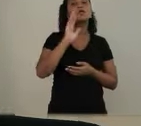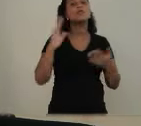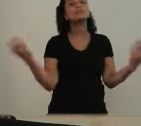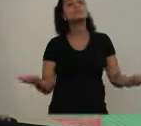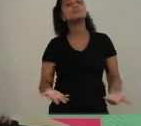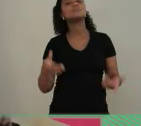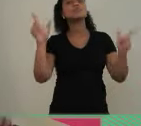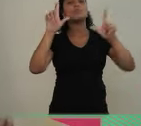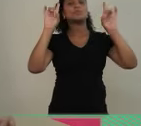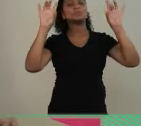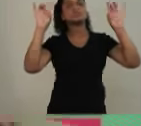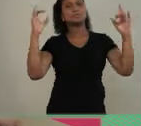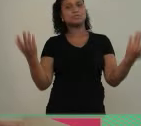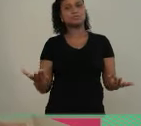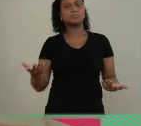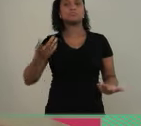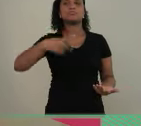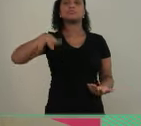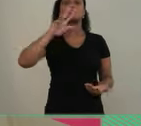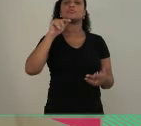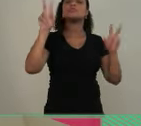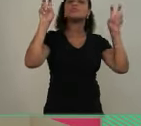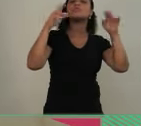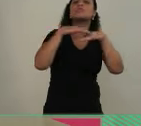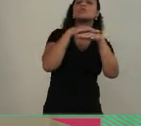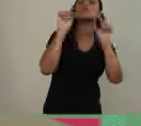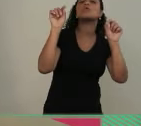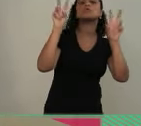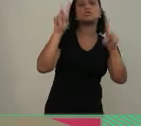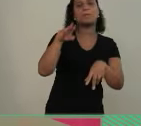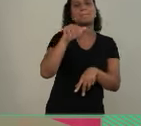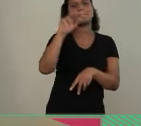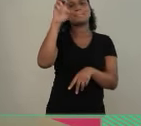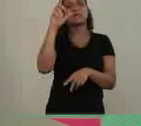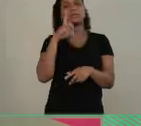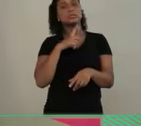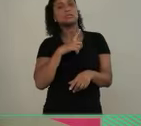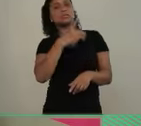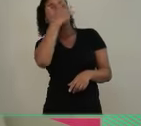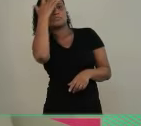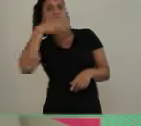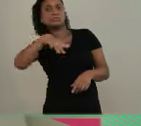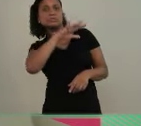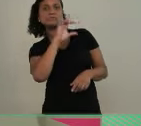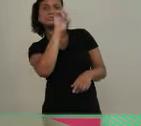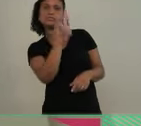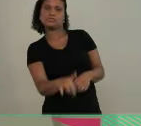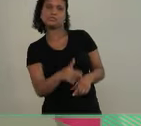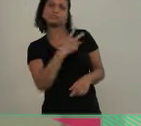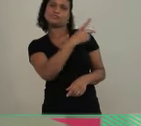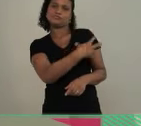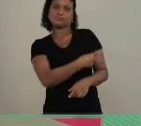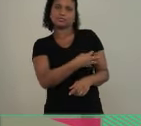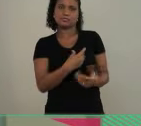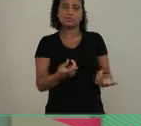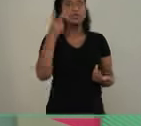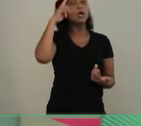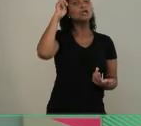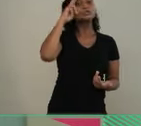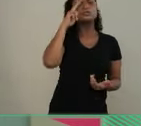Olá, está no ar o programa especial. Hoje vamos falar sobre mães de pessoas com deficiência e seus filhos. São